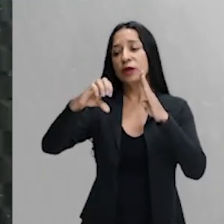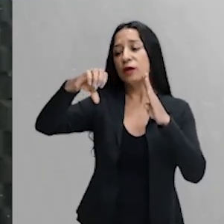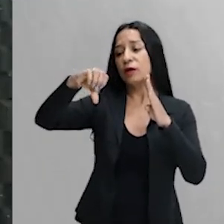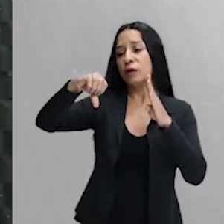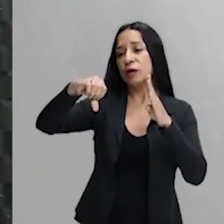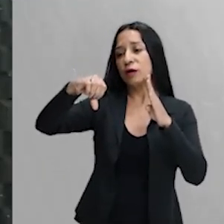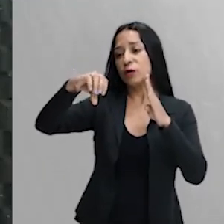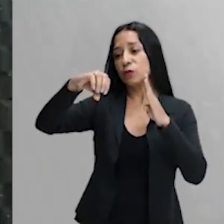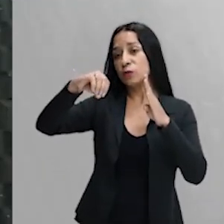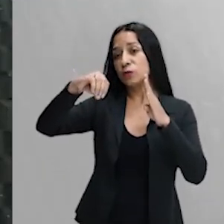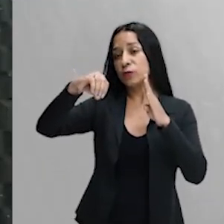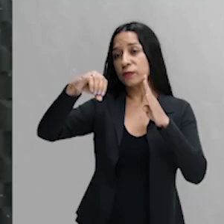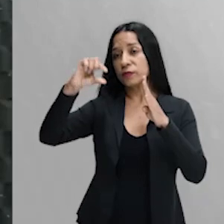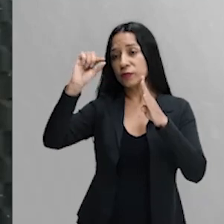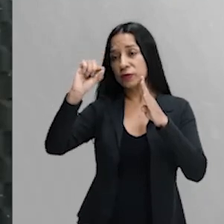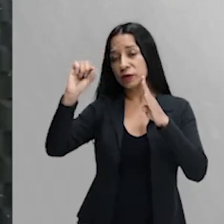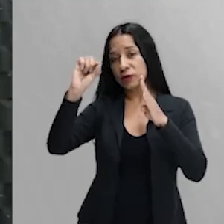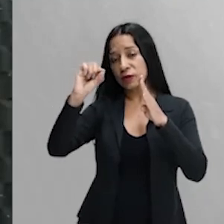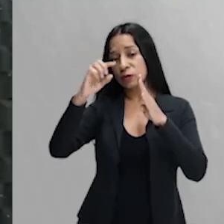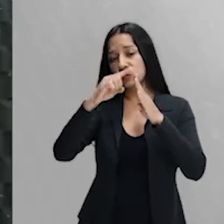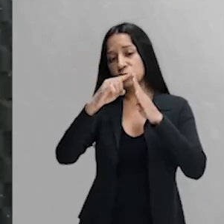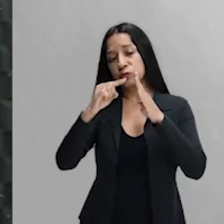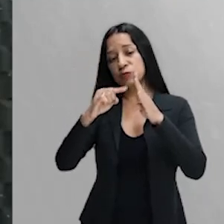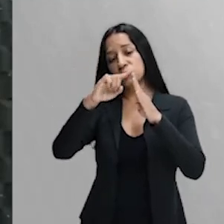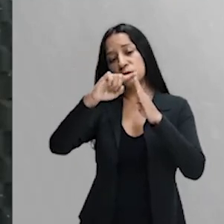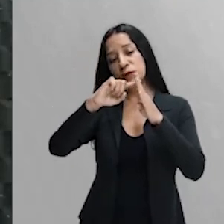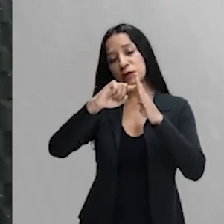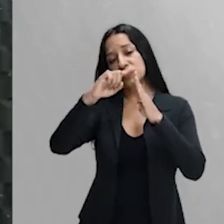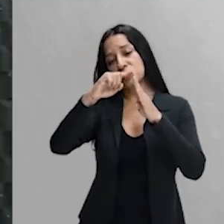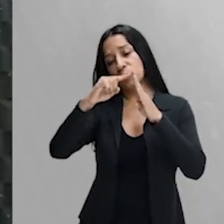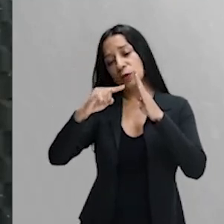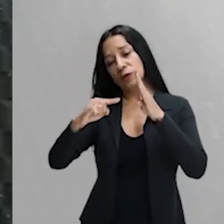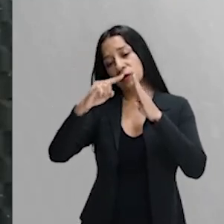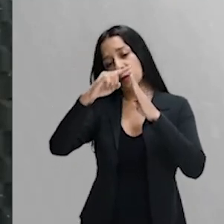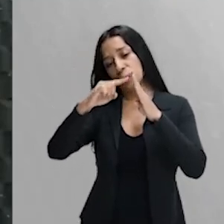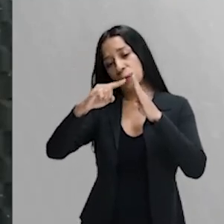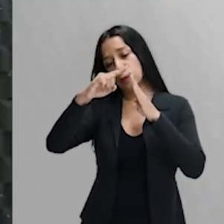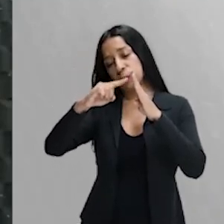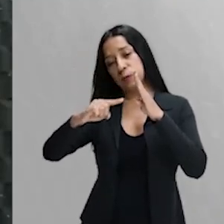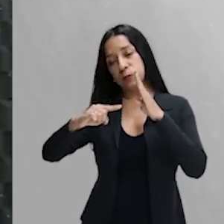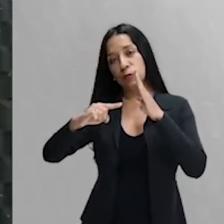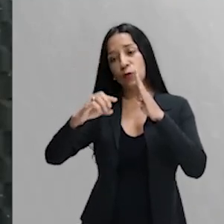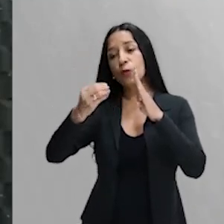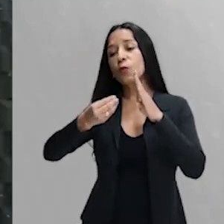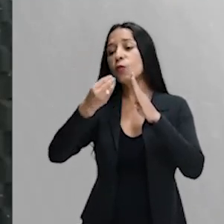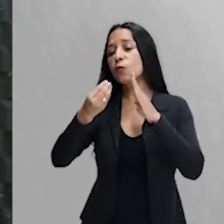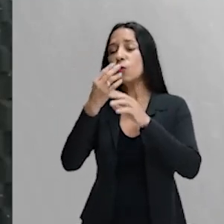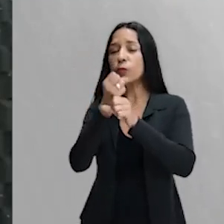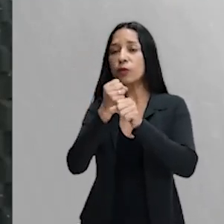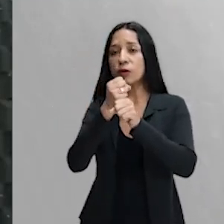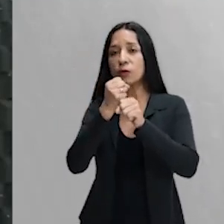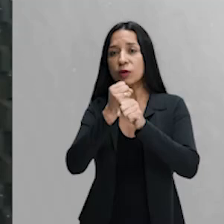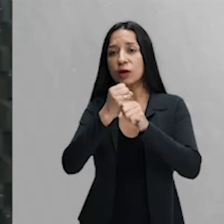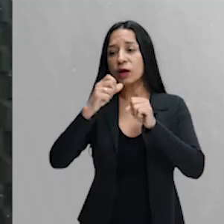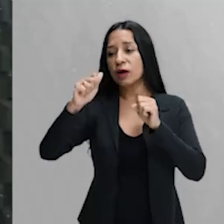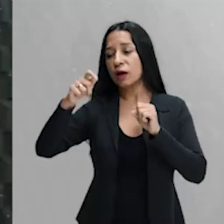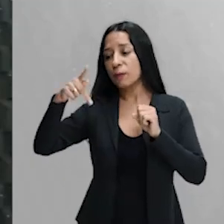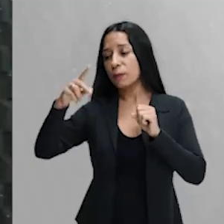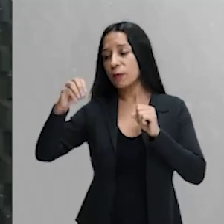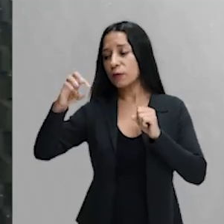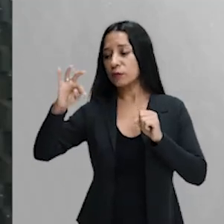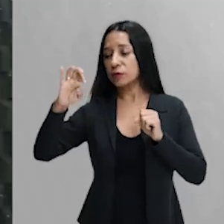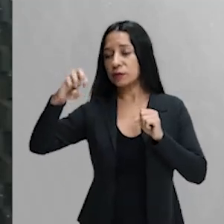aresta lateral. Então, como é que a gente pode calcular esse apótema da pirâmide? Ó, se